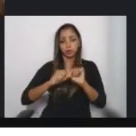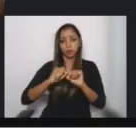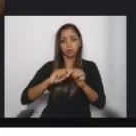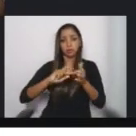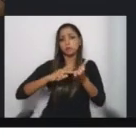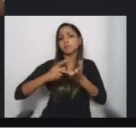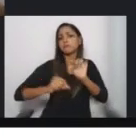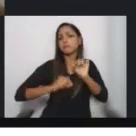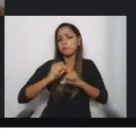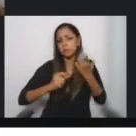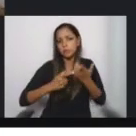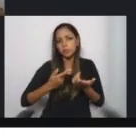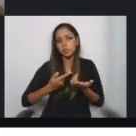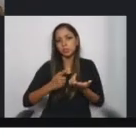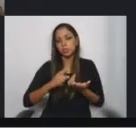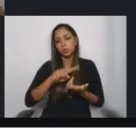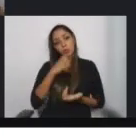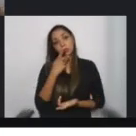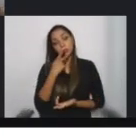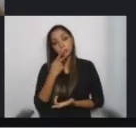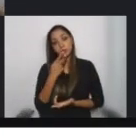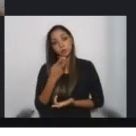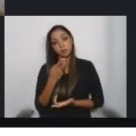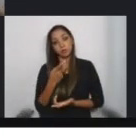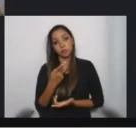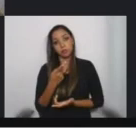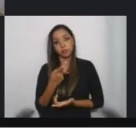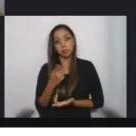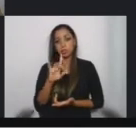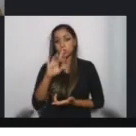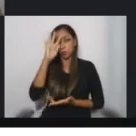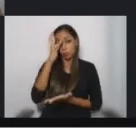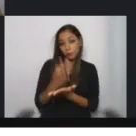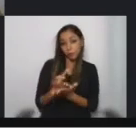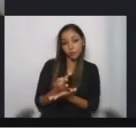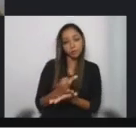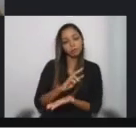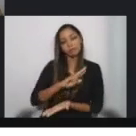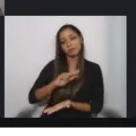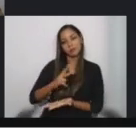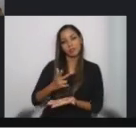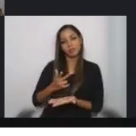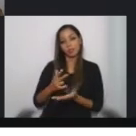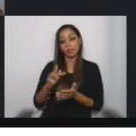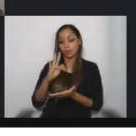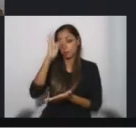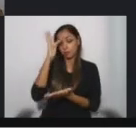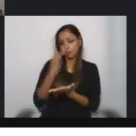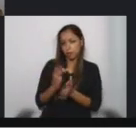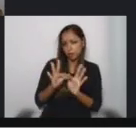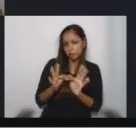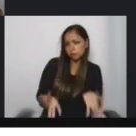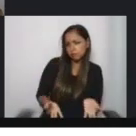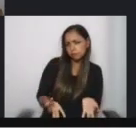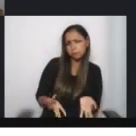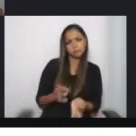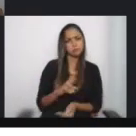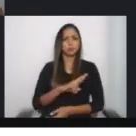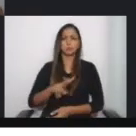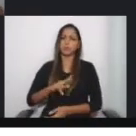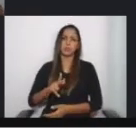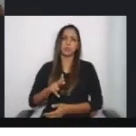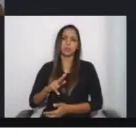nós não estamos falando aqui de uma simples questão de fé, e que a fé não é simples, diga-se de passagem. Nós estamos falando de algo muito maior.